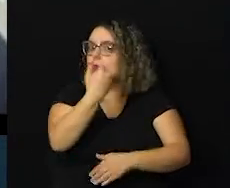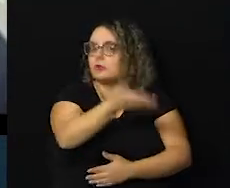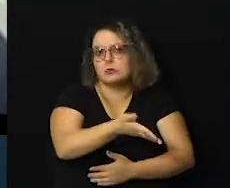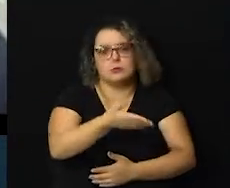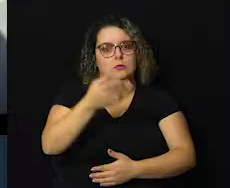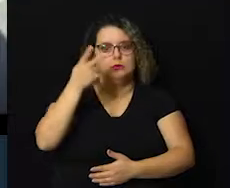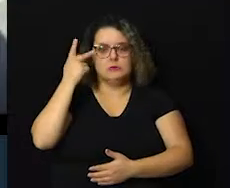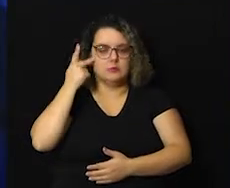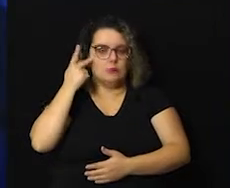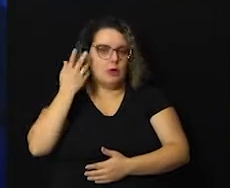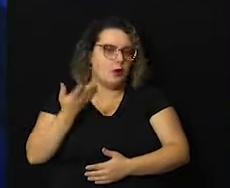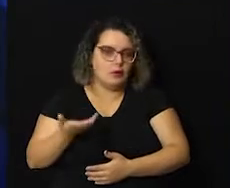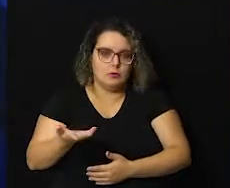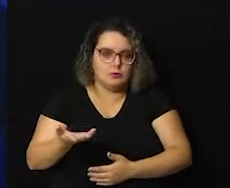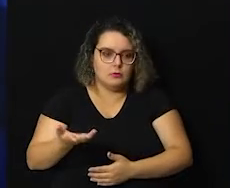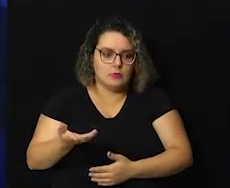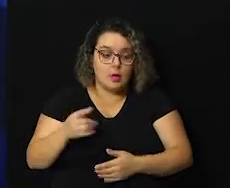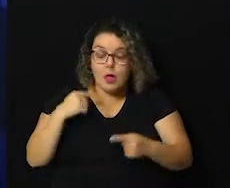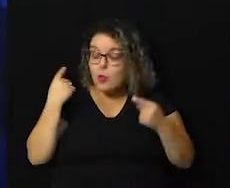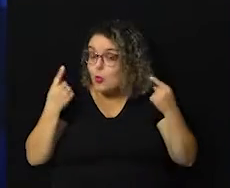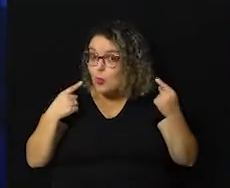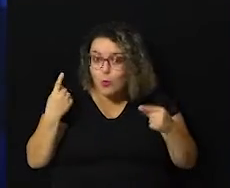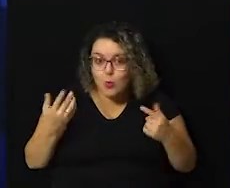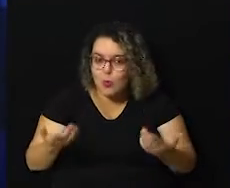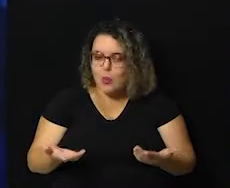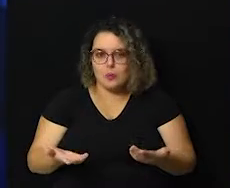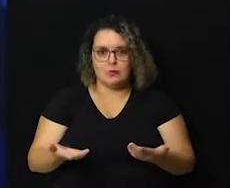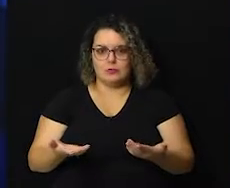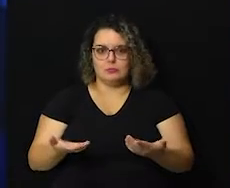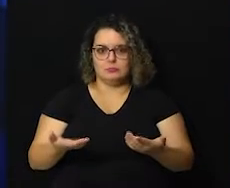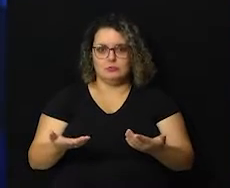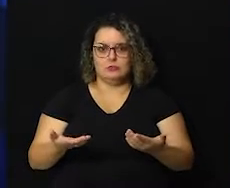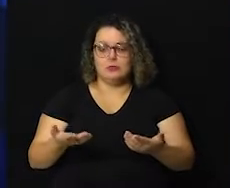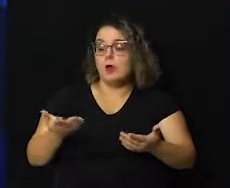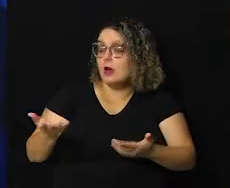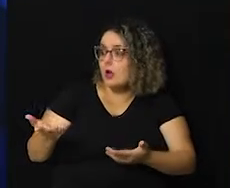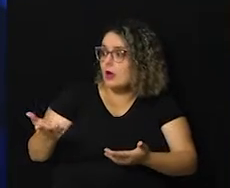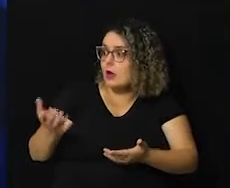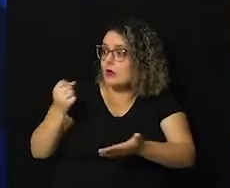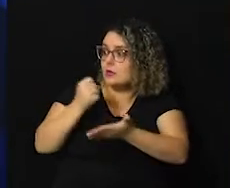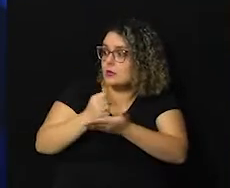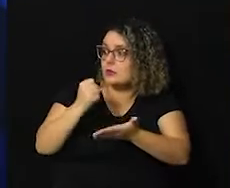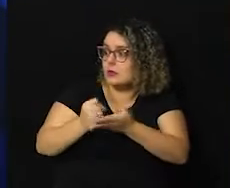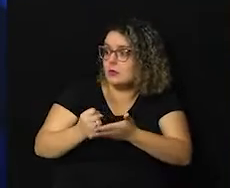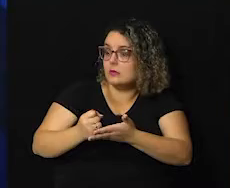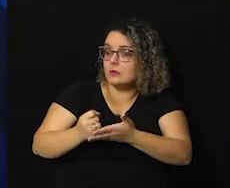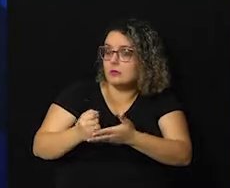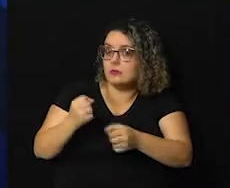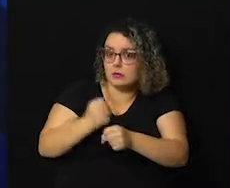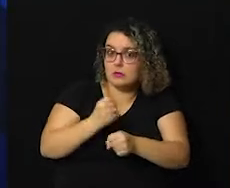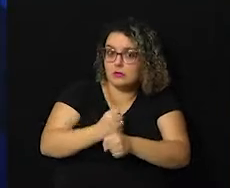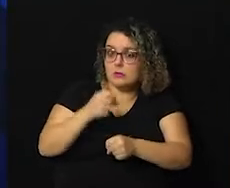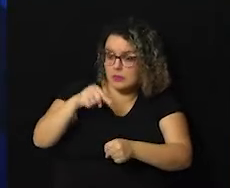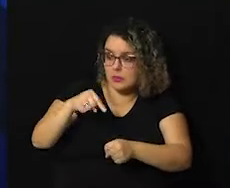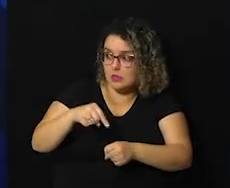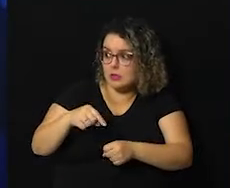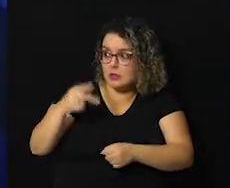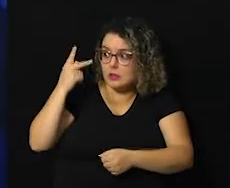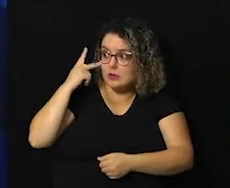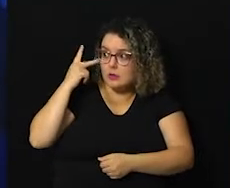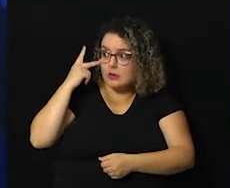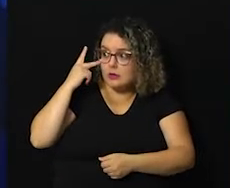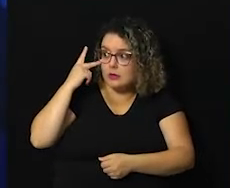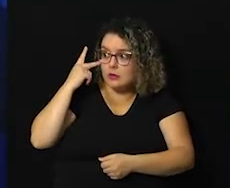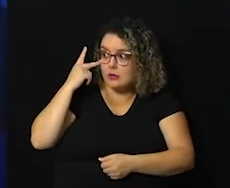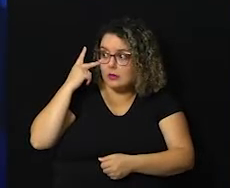atuar lá para vocês uma ideia né é muito louco isso é um é mais fora do Instagram todos vai executar é de São